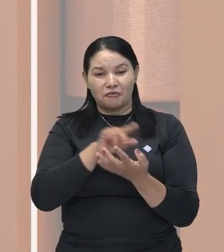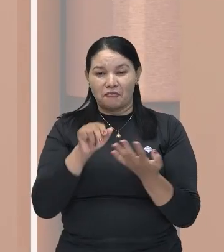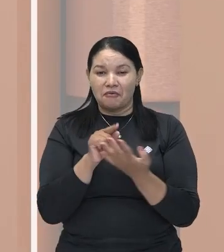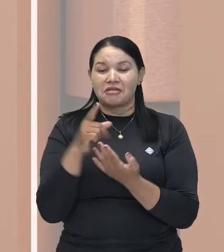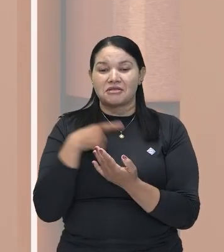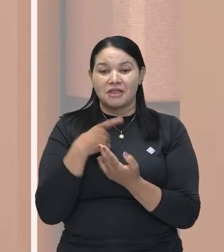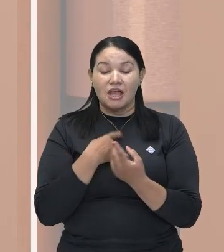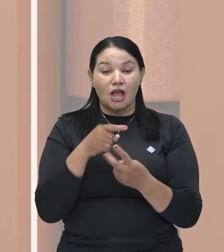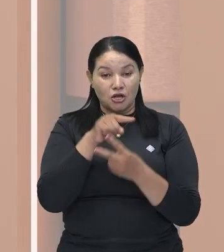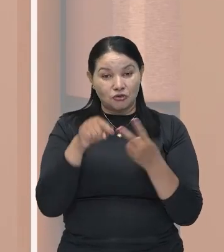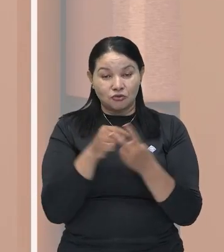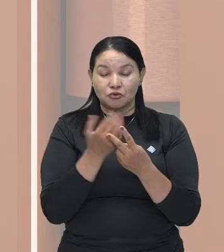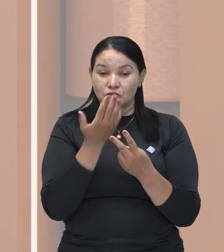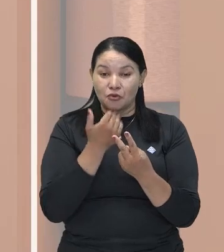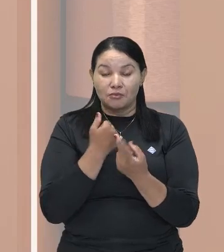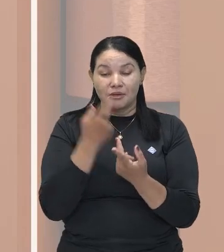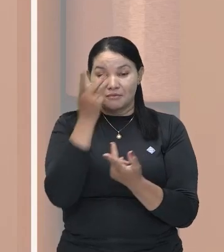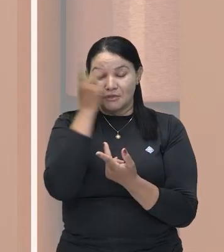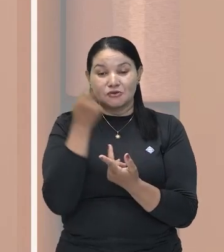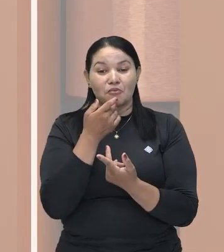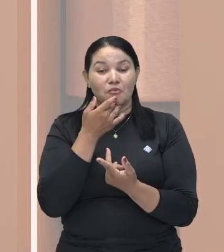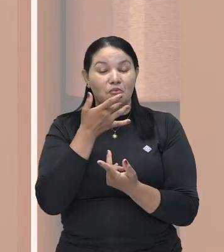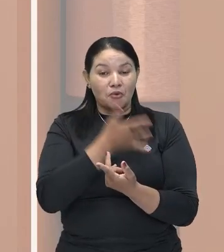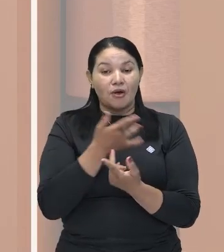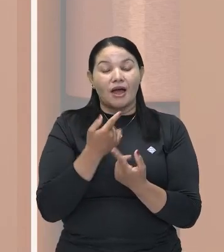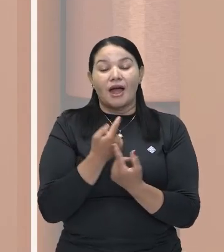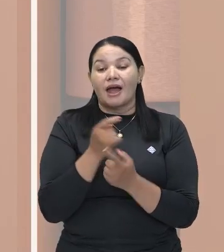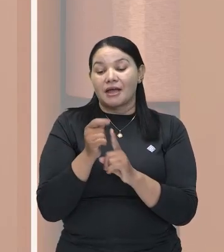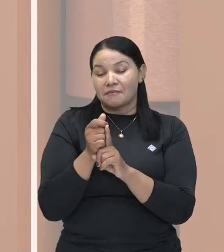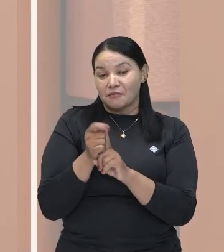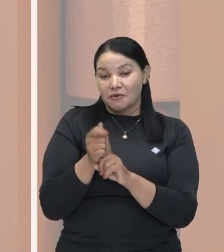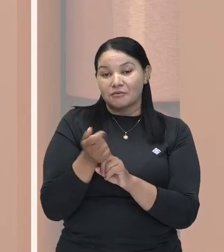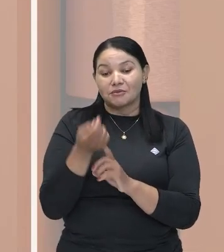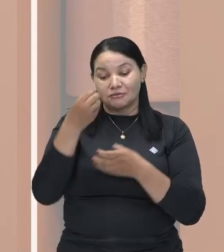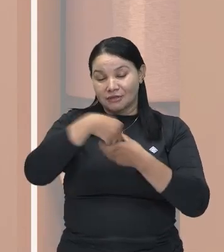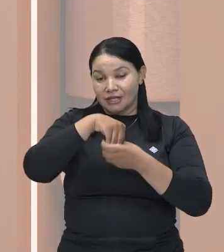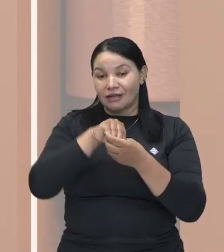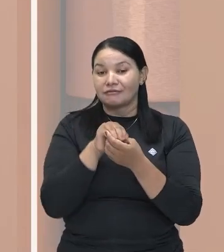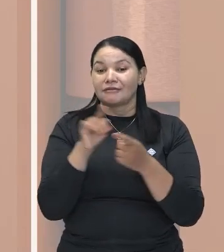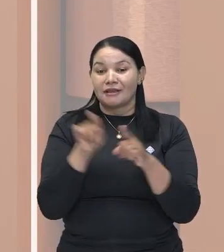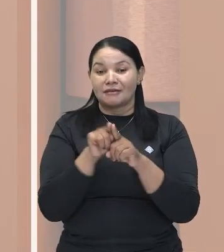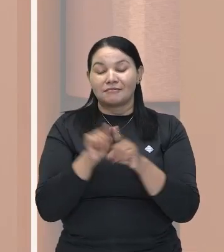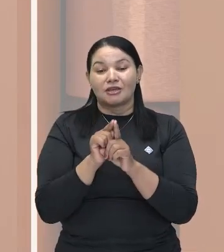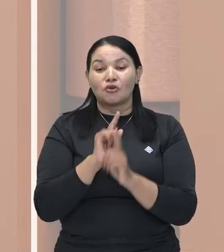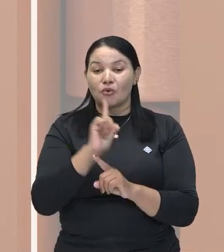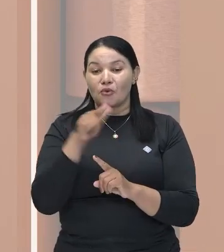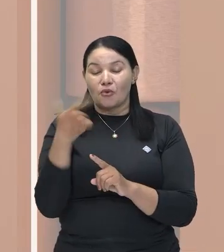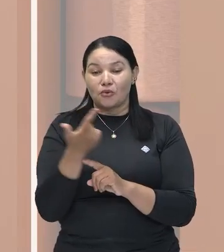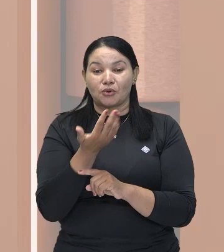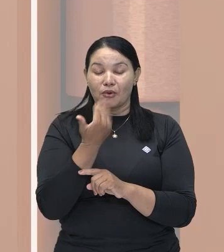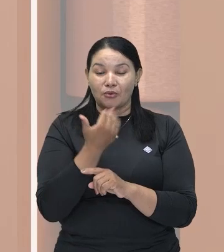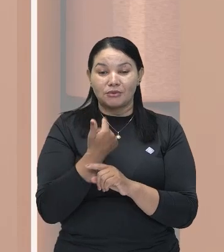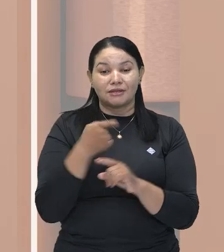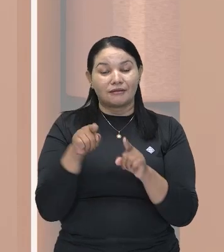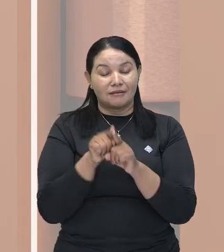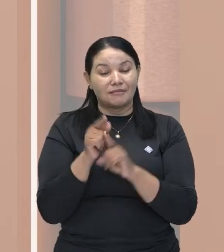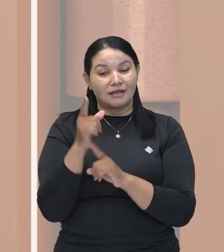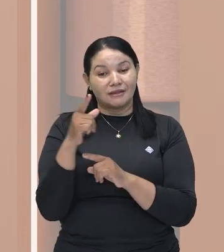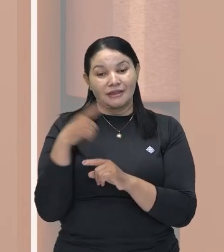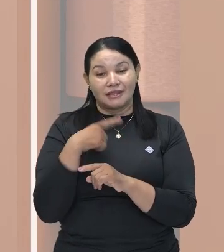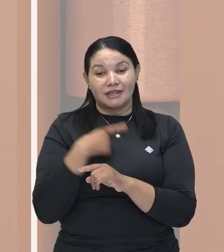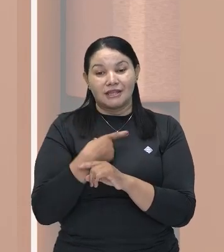e a chipa-guaçu, elas são a base de milho, né? Então nós temos também o tereré aí utilizando as